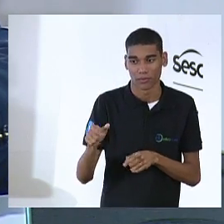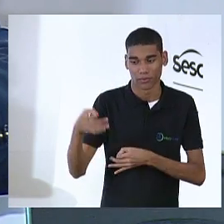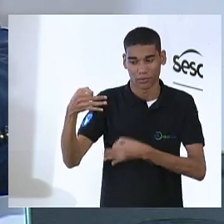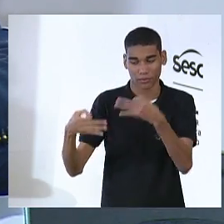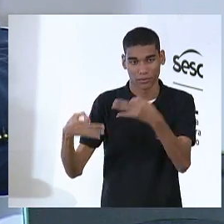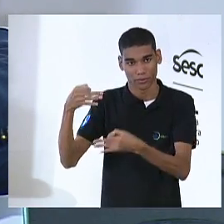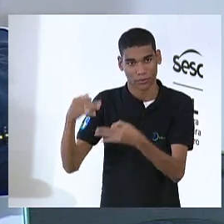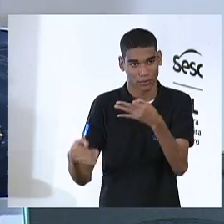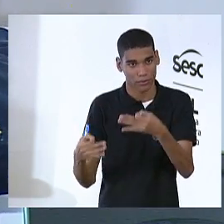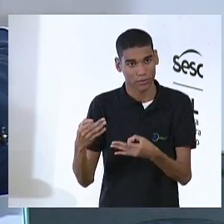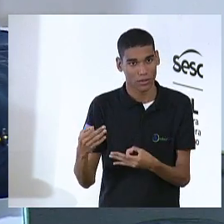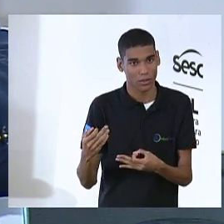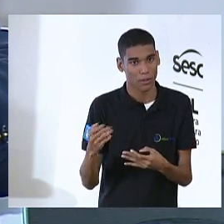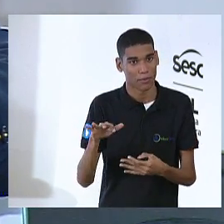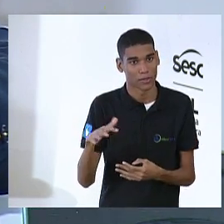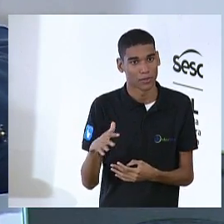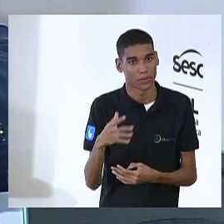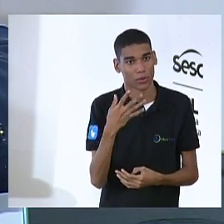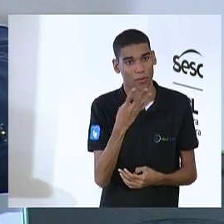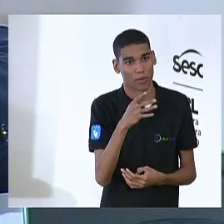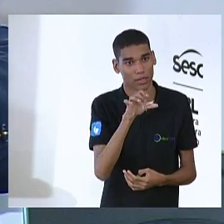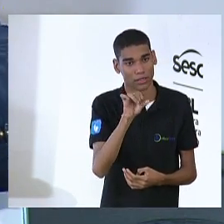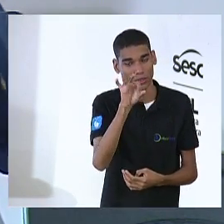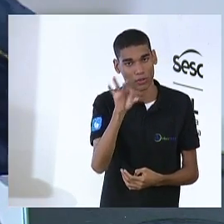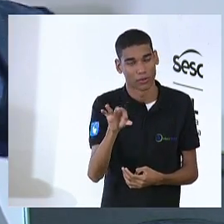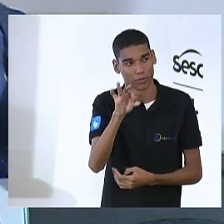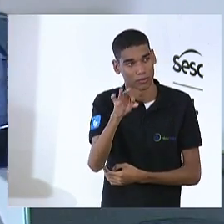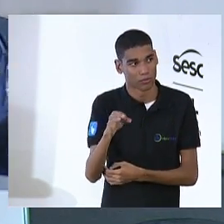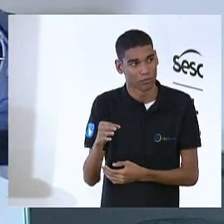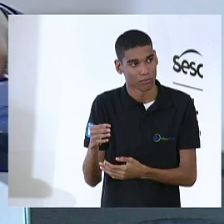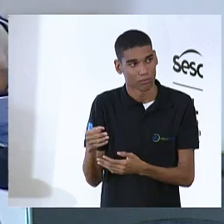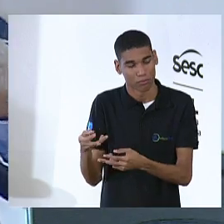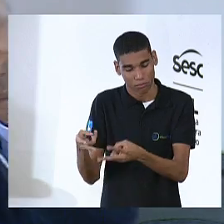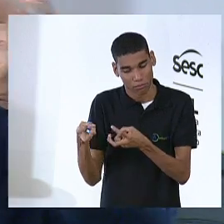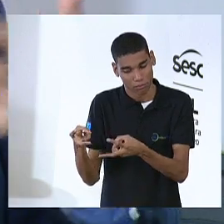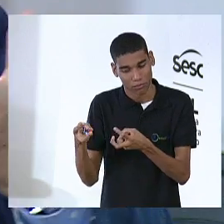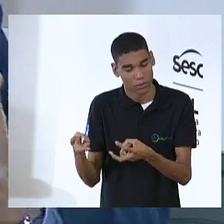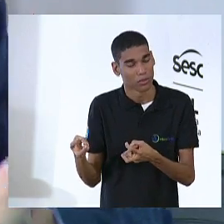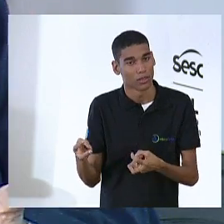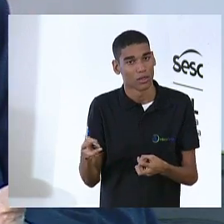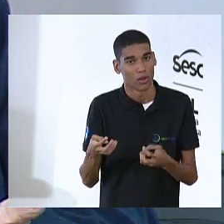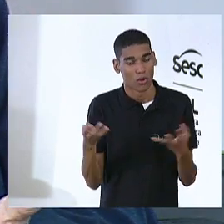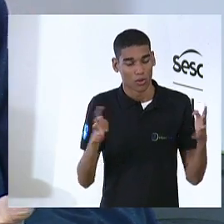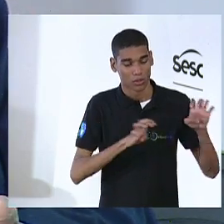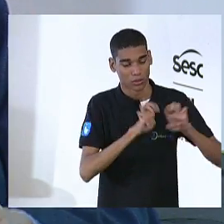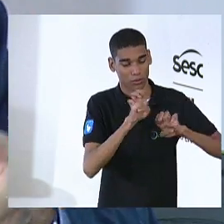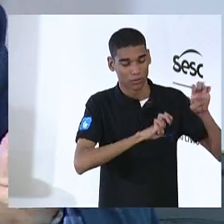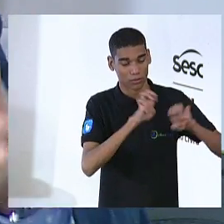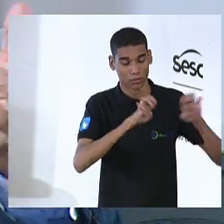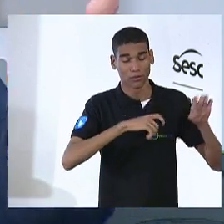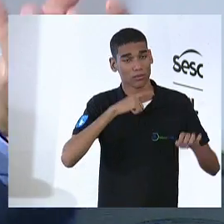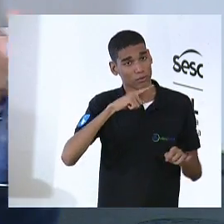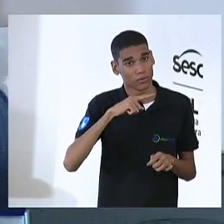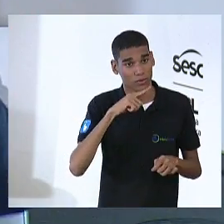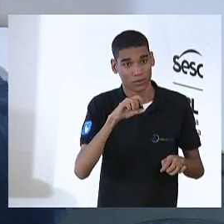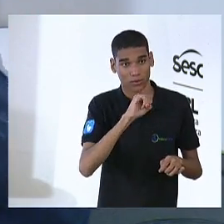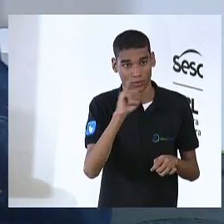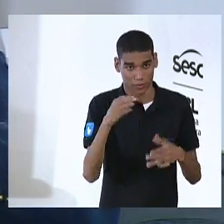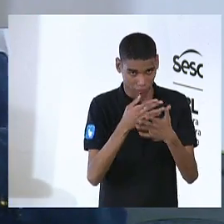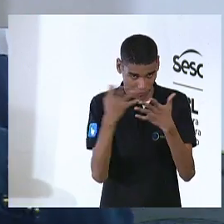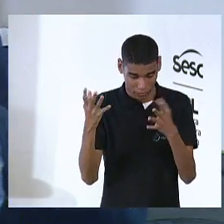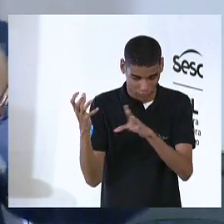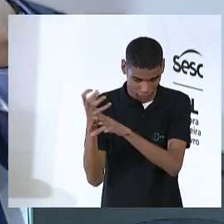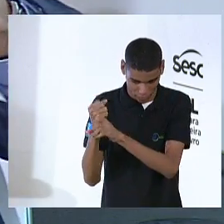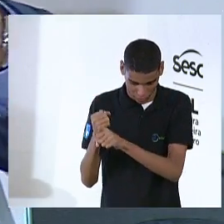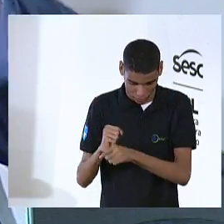faixa de 49%, essa é a média, certo? Ninguém consegue fazer uma empresa com esse tipo de coisa. Se vocês somam esses diversos